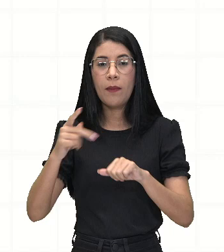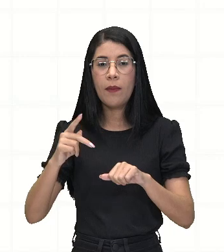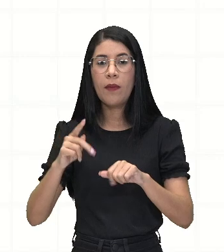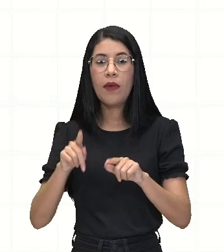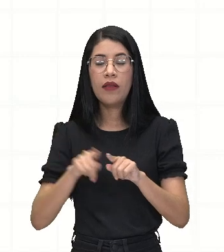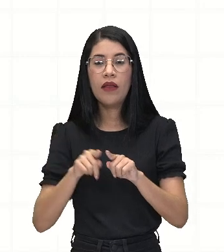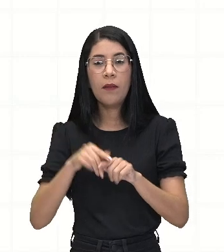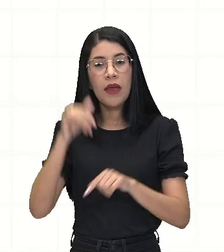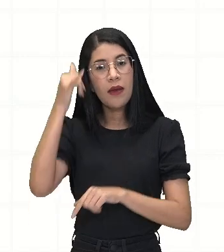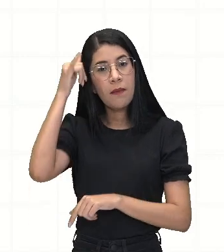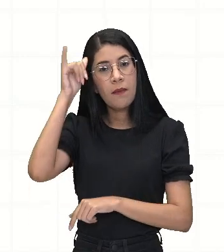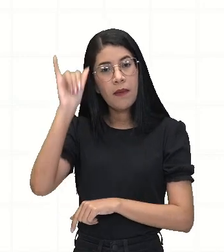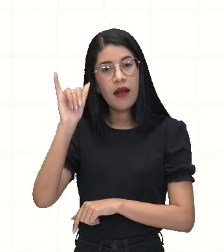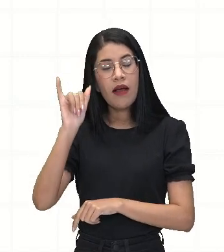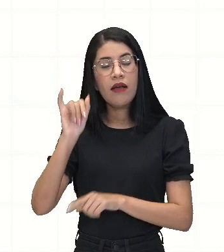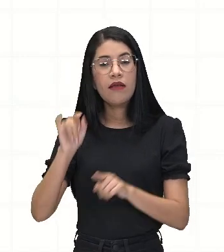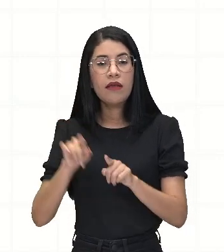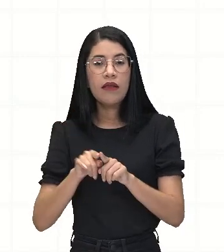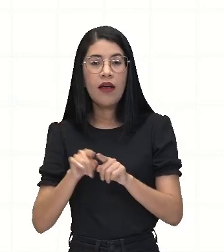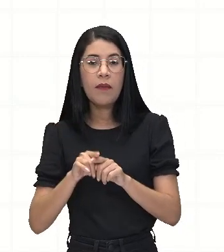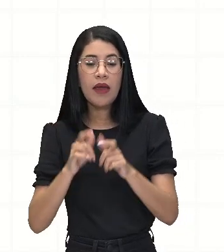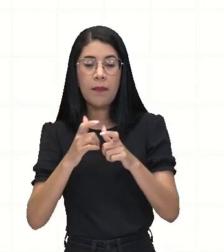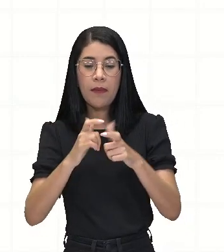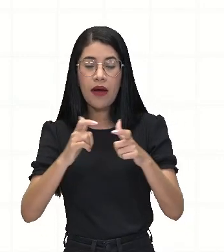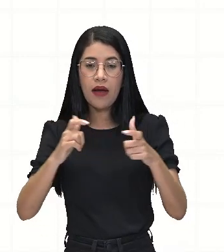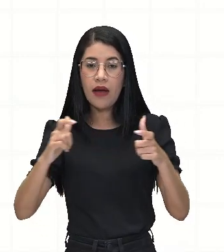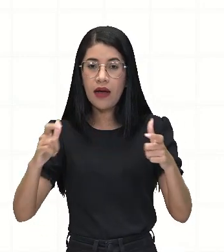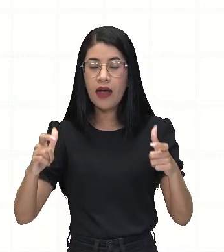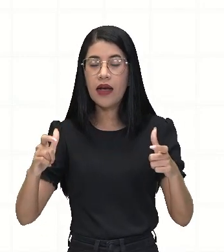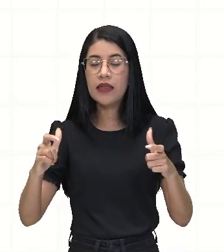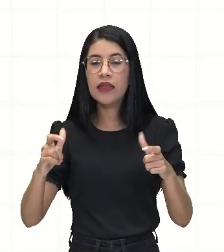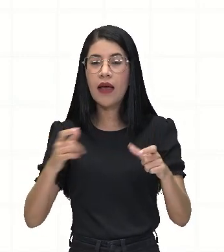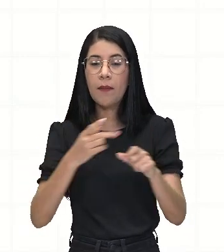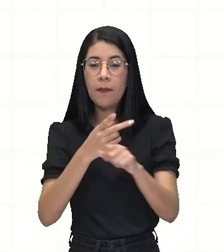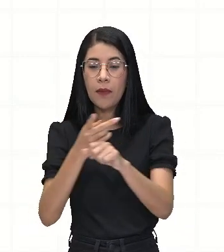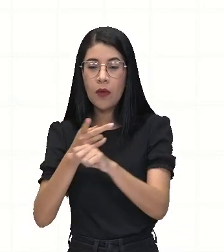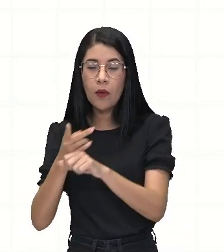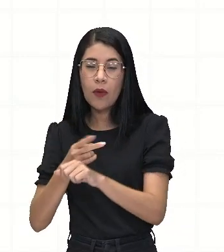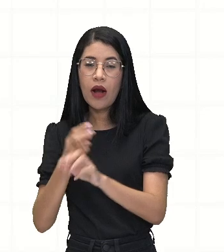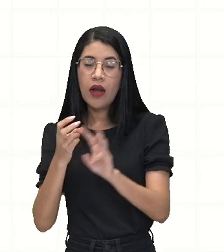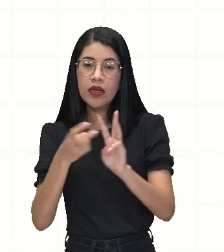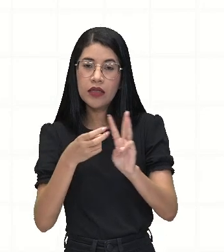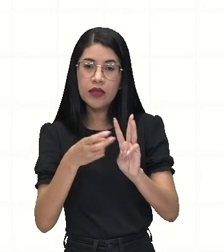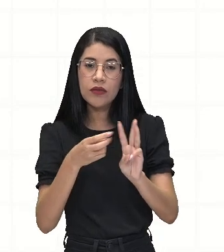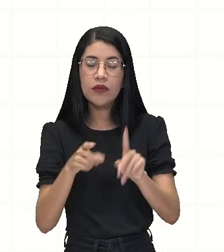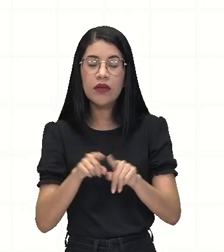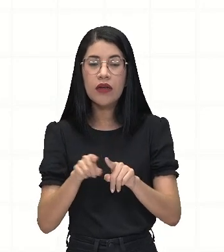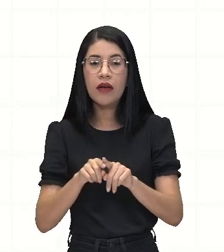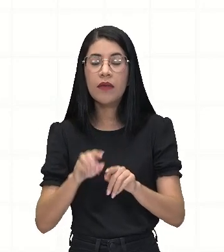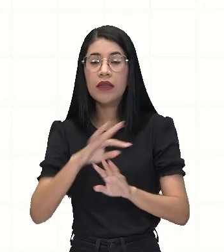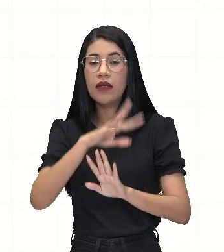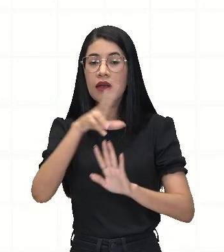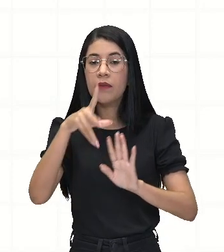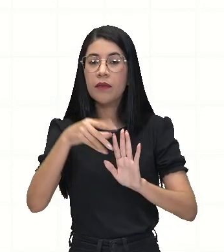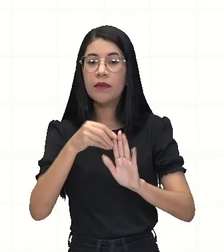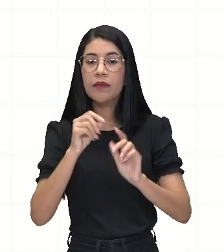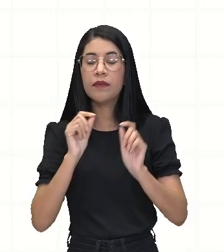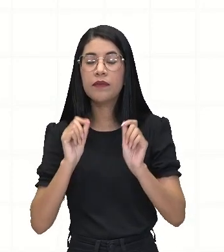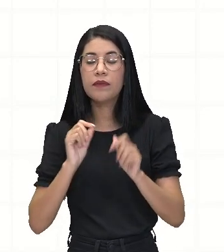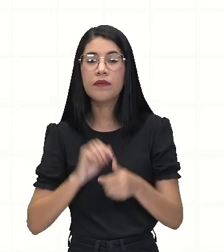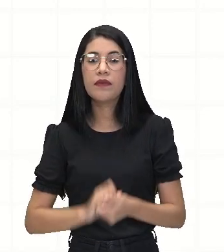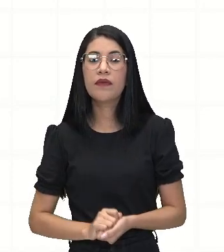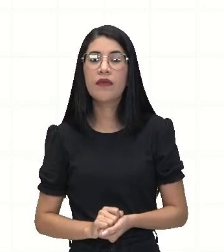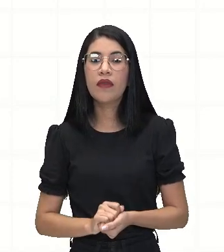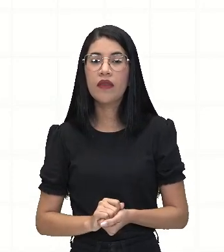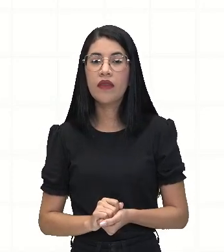da pecuária, a expansão das bandeiras que a gente também observa. Na Amazônia, a gente tem a exploração das